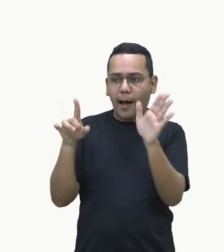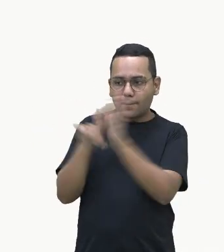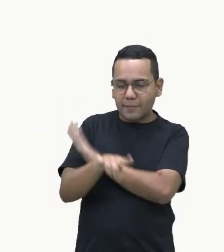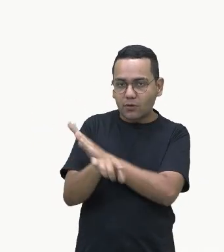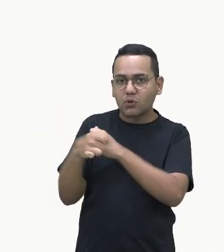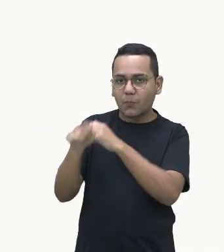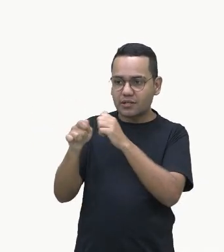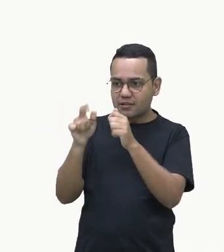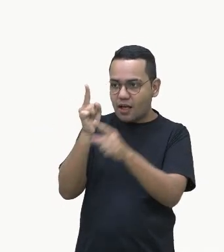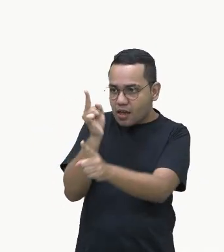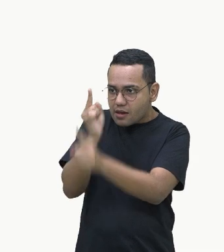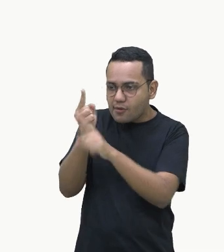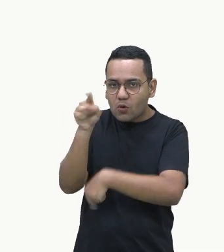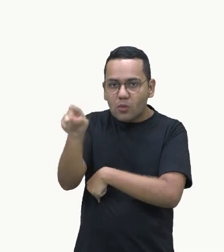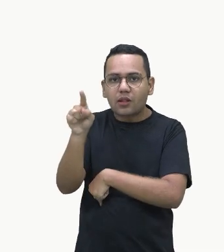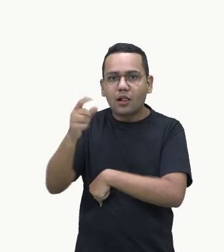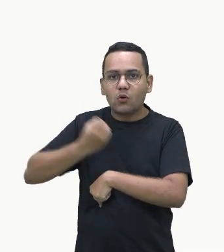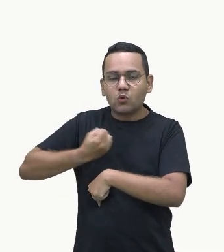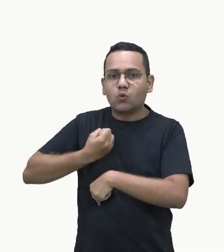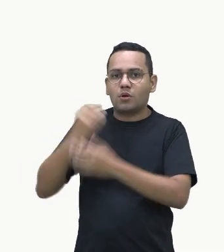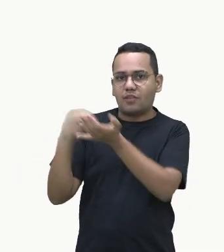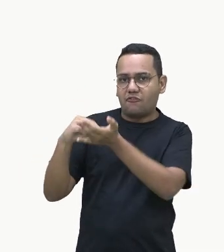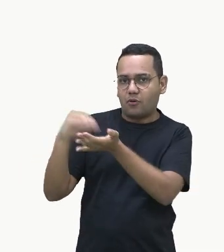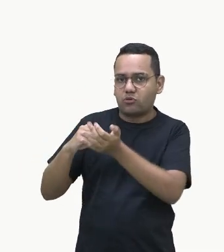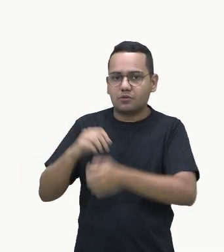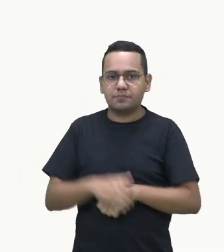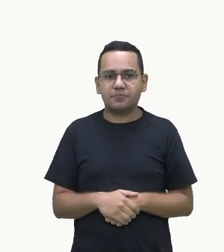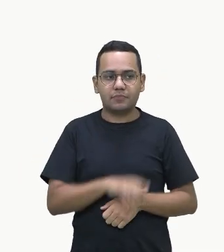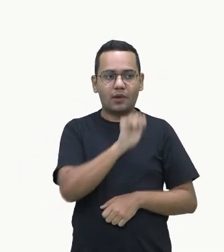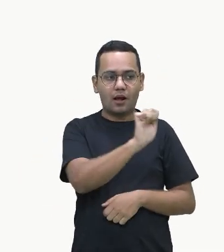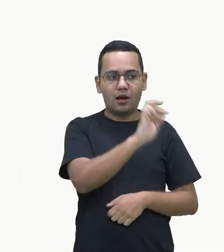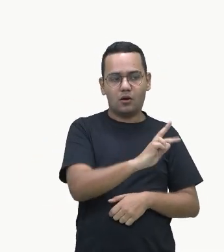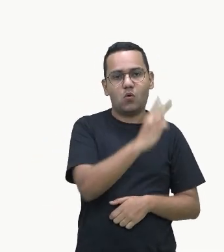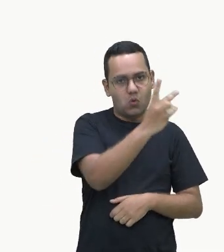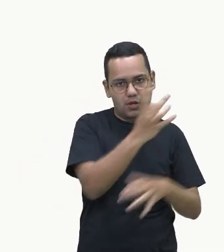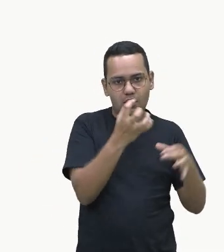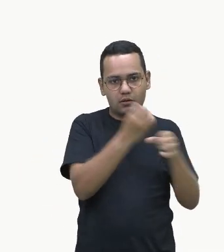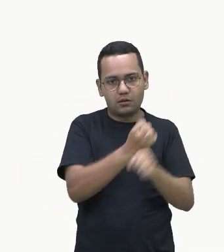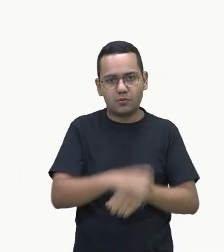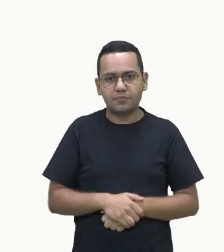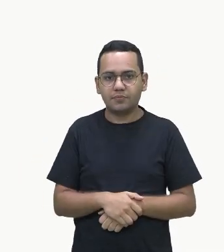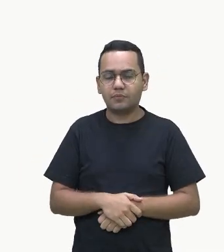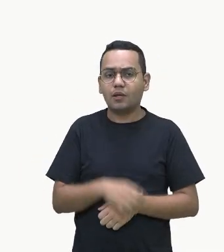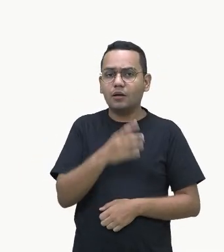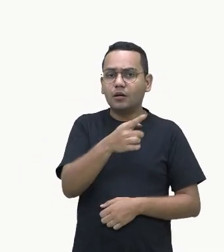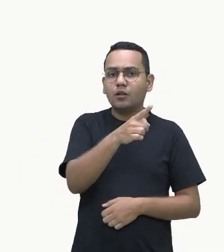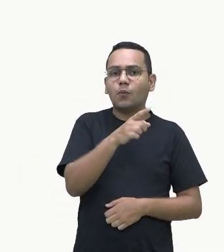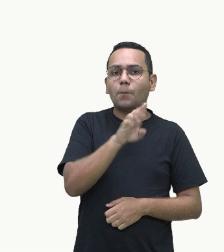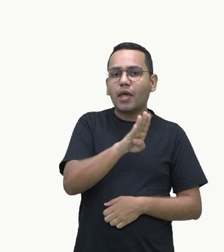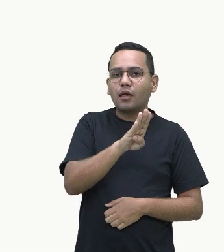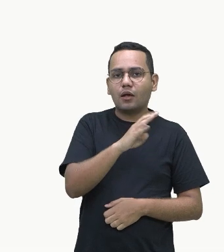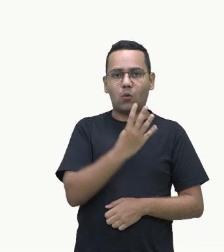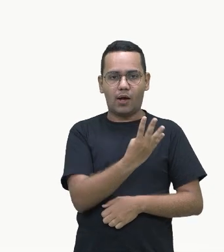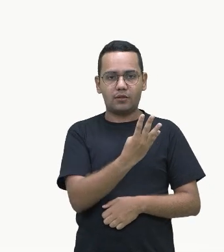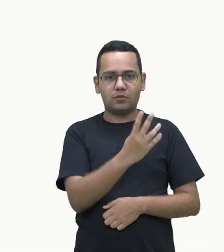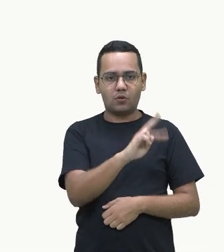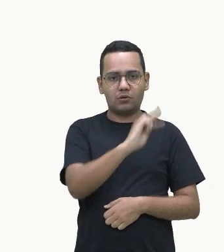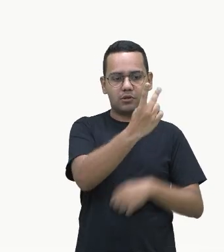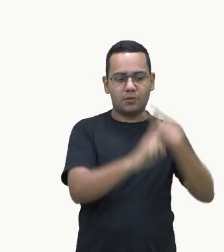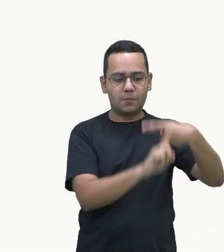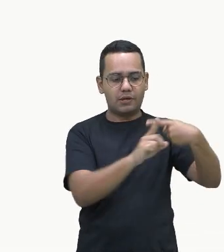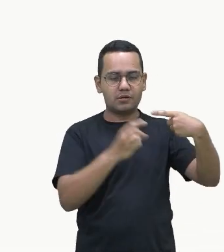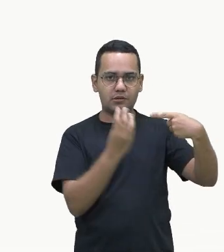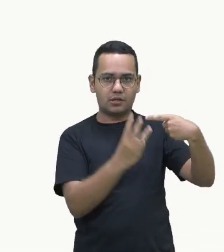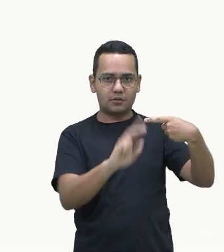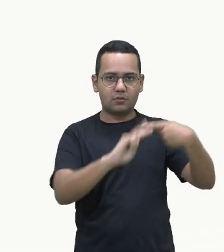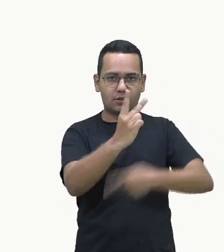o valor dela. Então, vai ficar A ao quadrado. Qual é o valor do B? 4. 4 ao quadrado mais